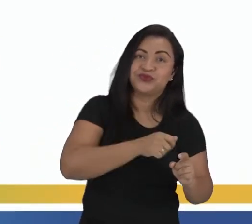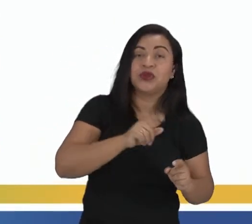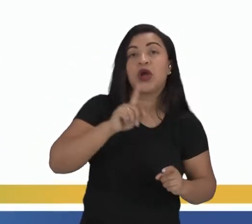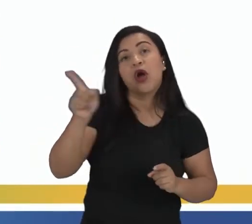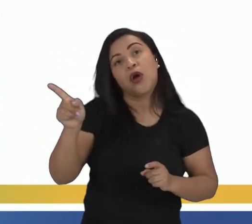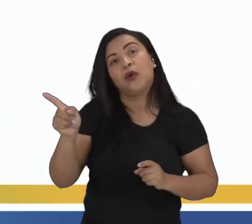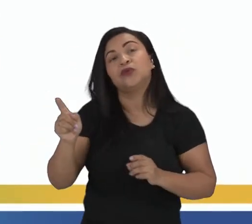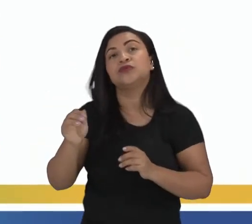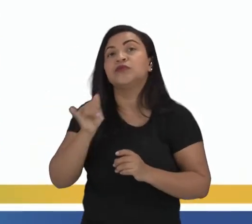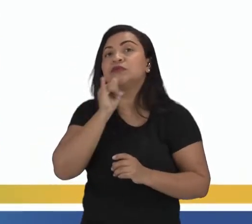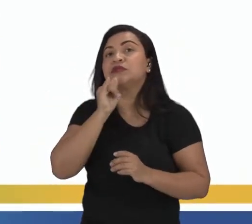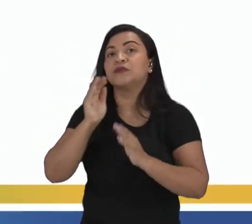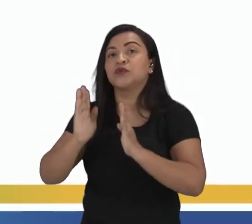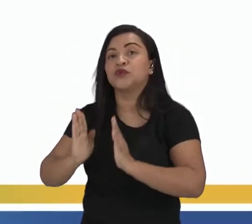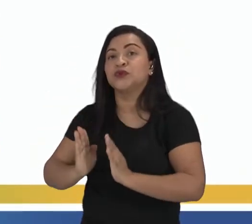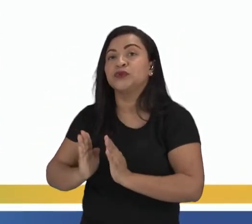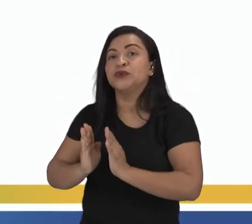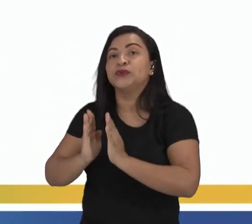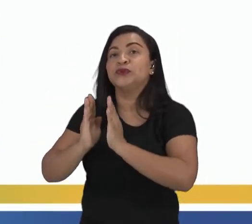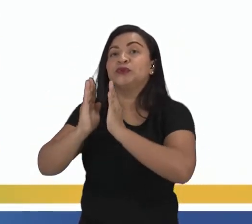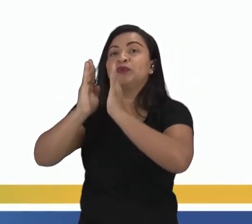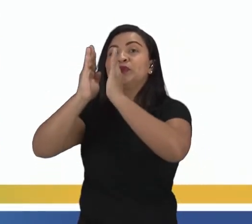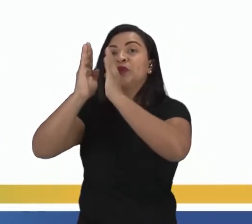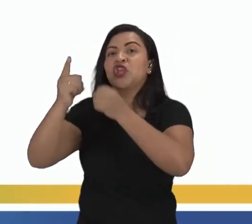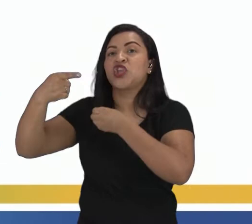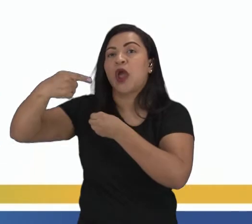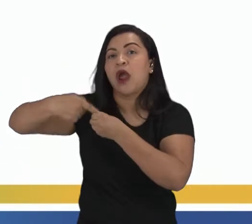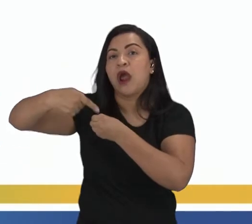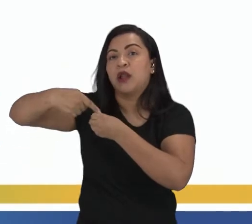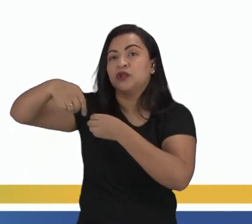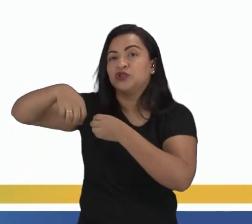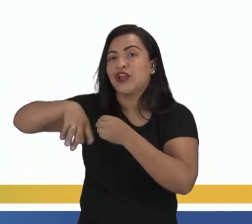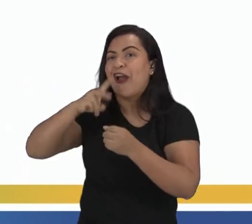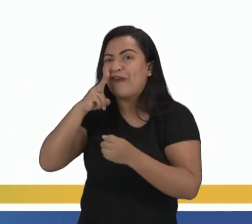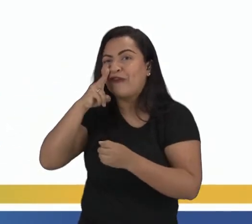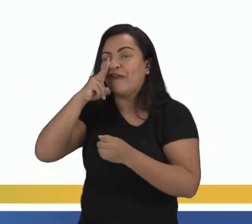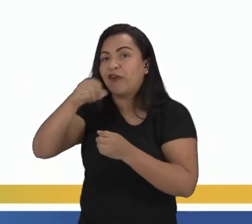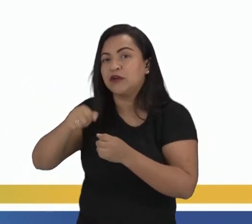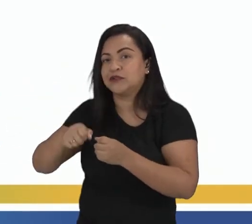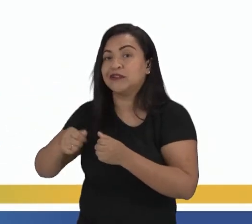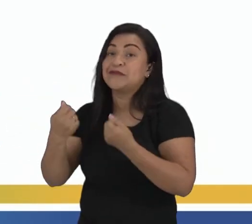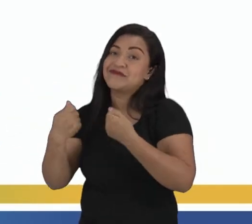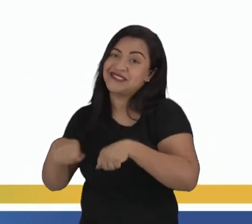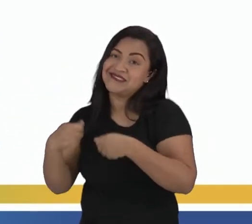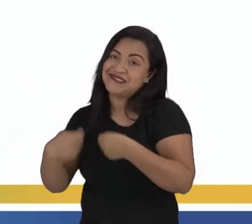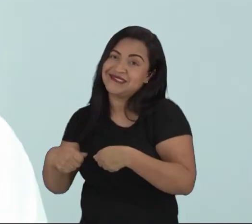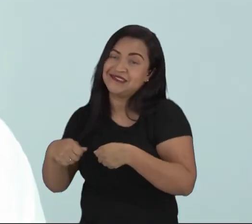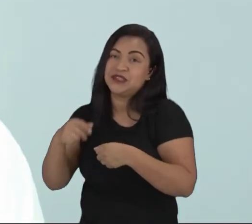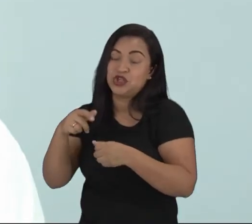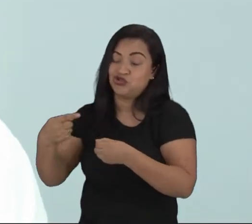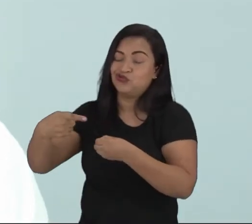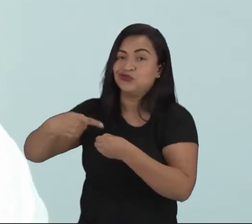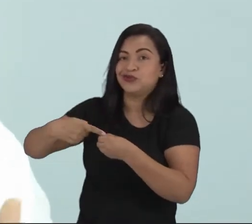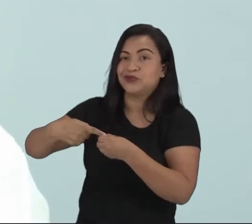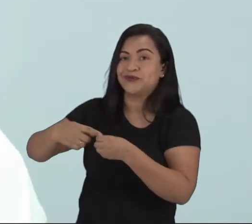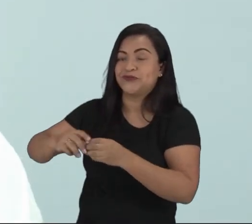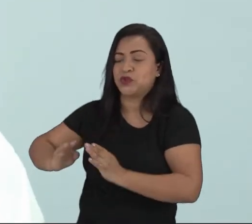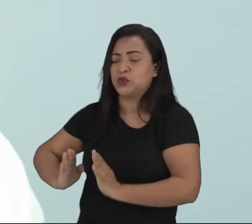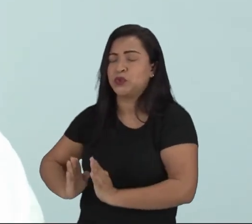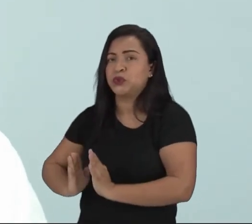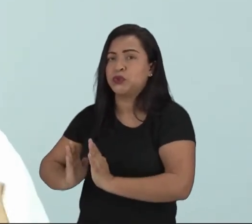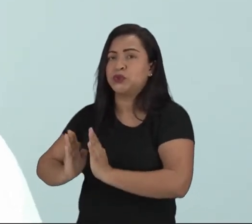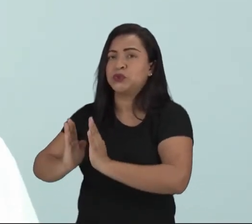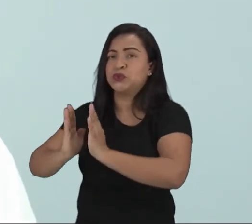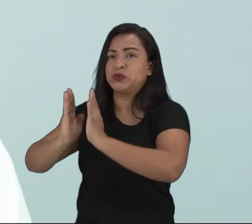combustível. Ação: força que o combustível faz no foguete. É importante ressaltar que ação e reação, elas são forças